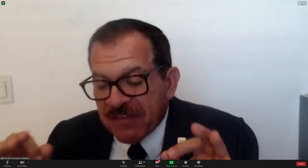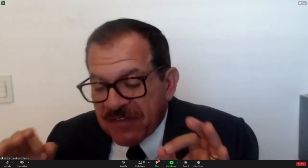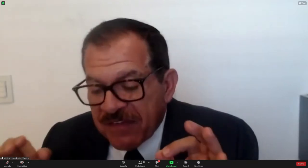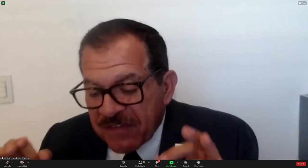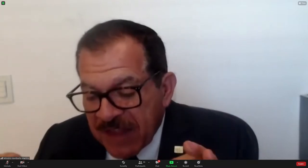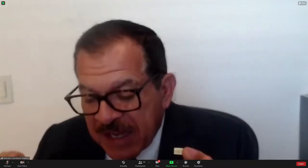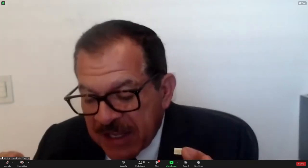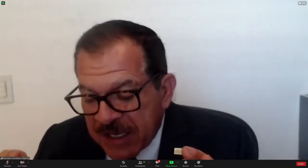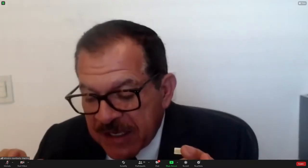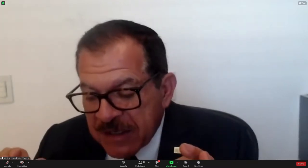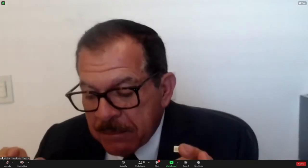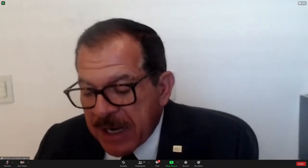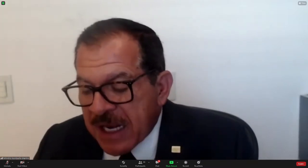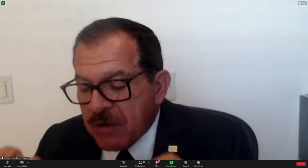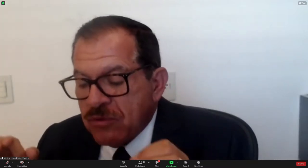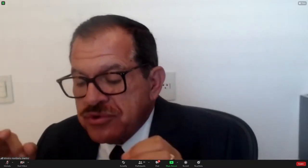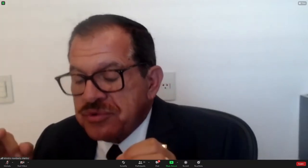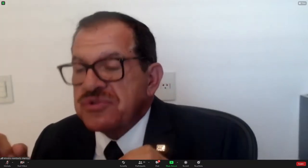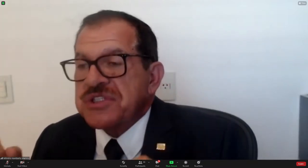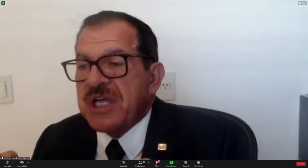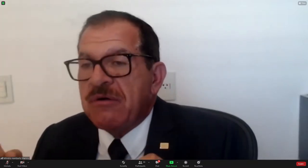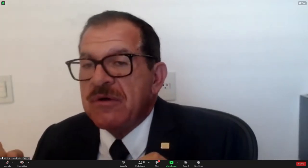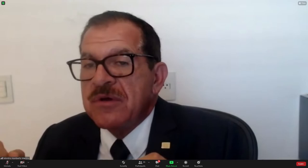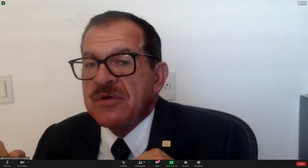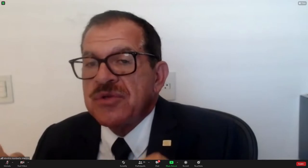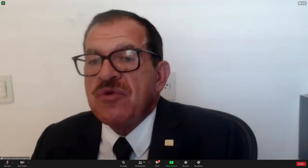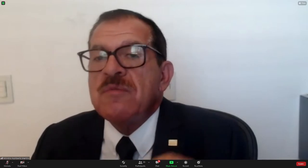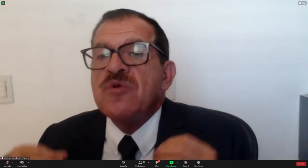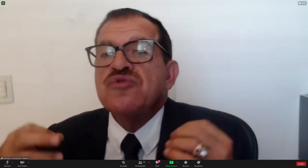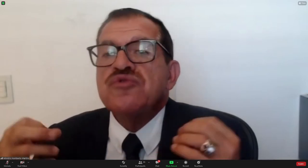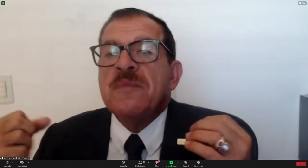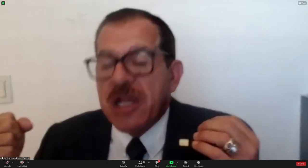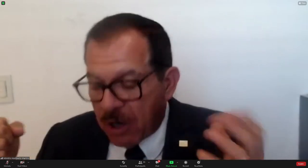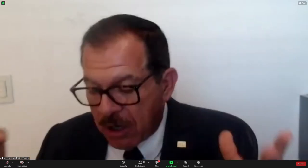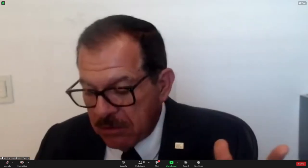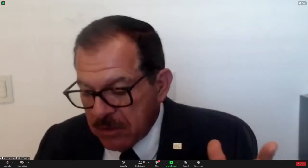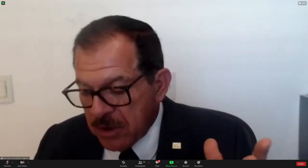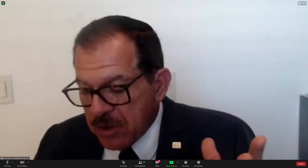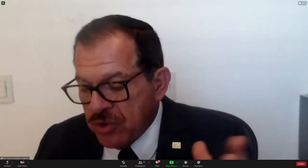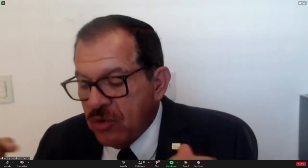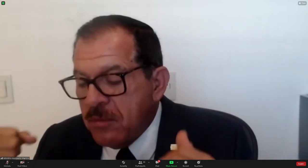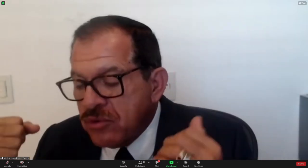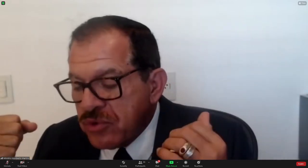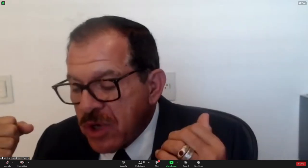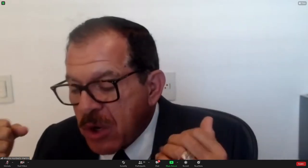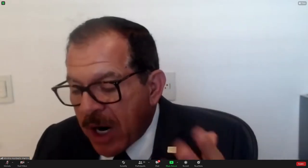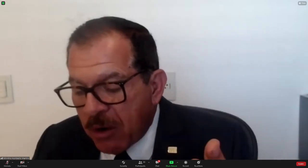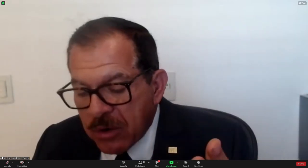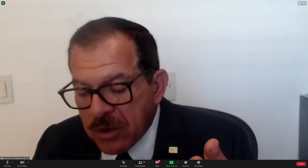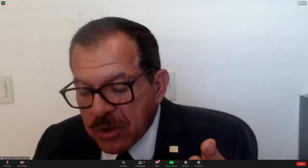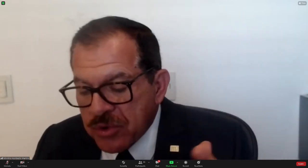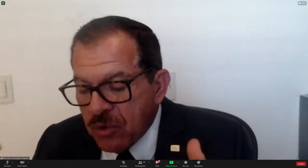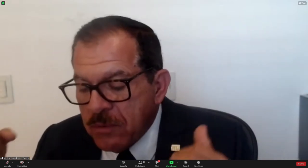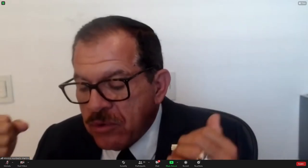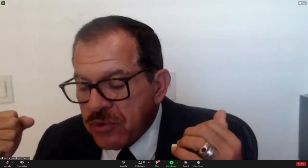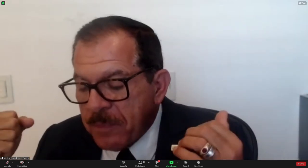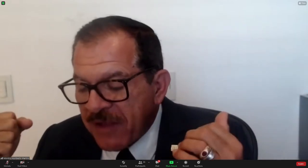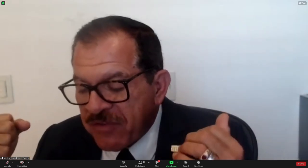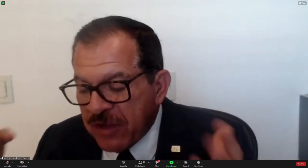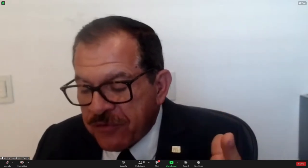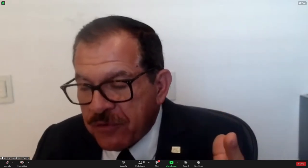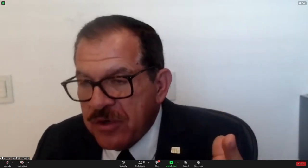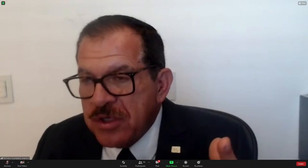base necessária para a construção de um mundo melhor, de um mundo igual, de um